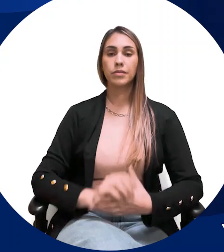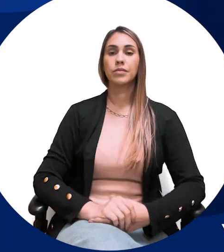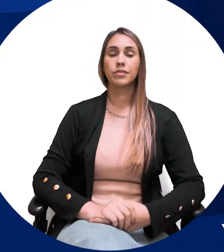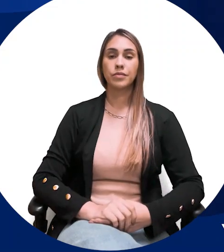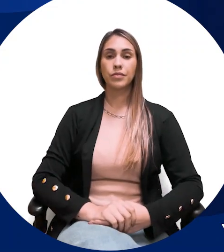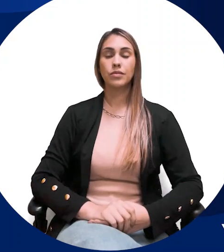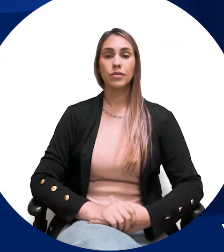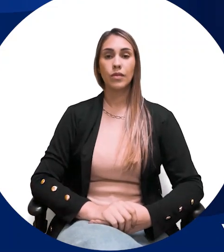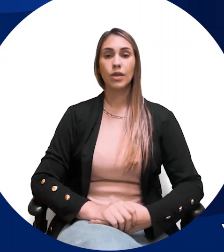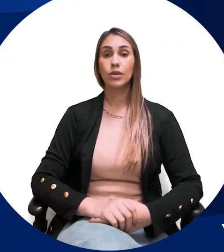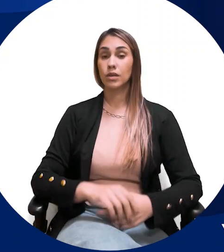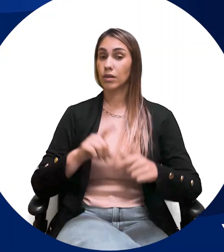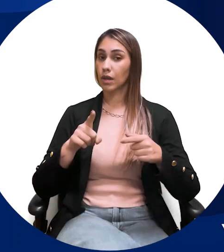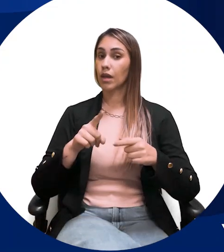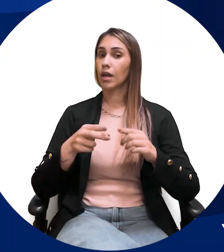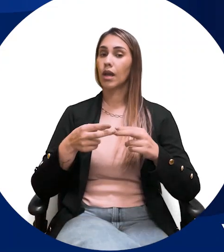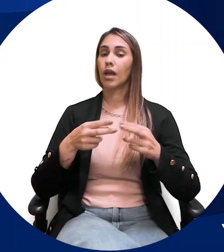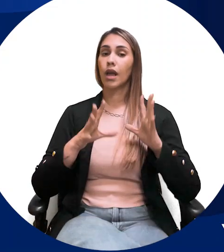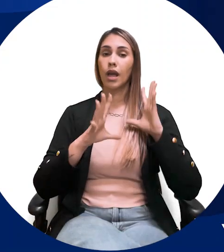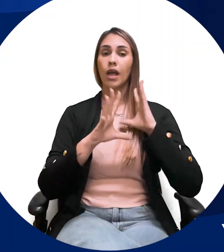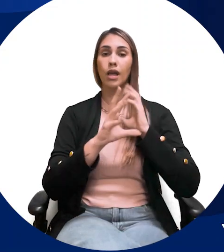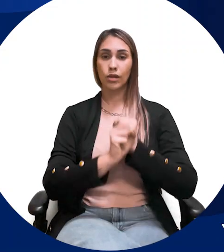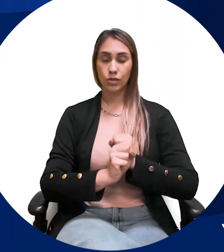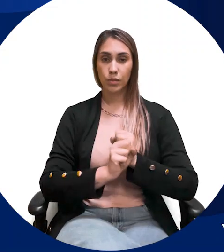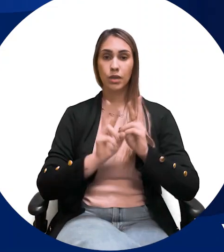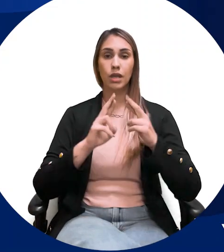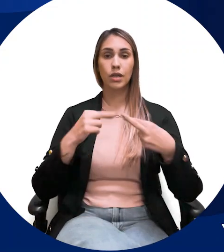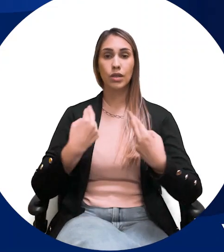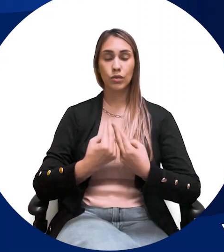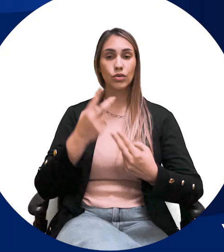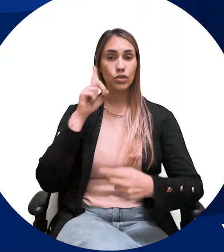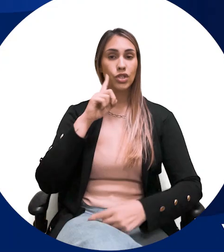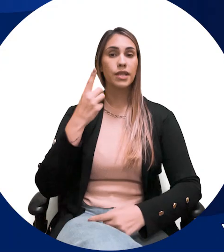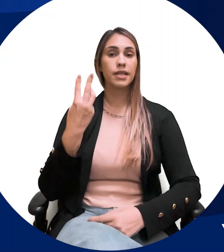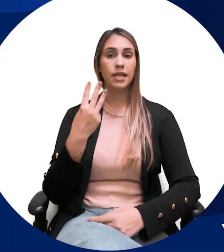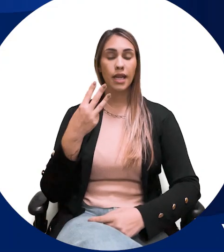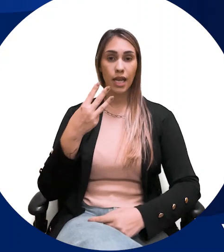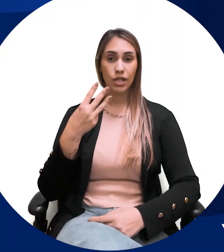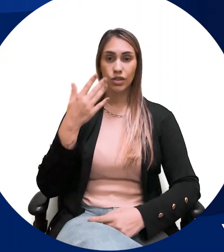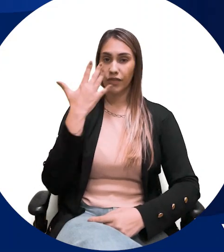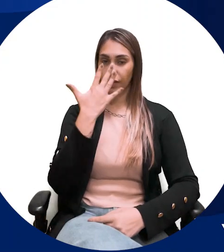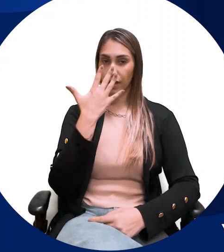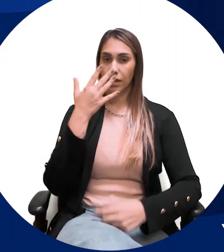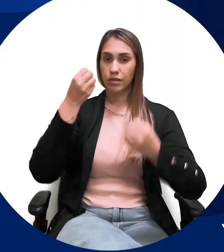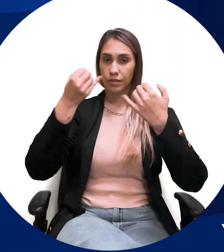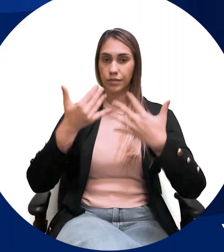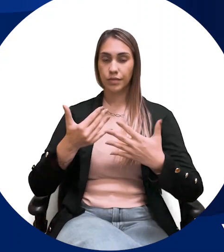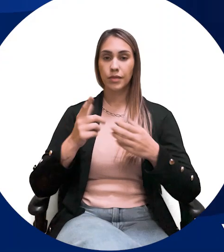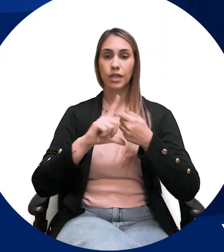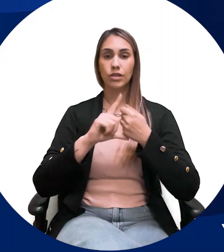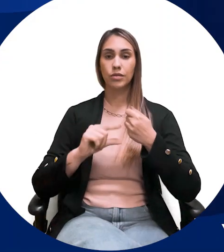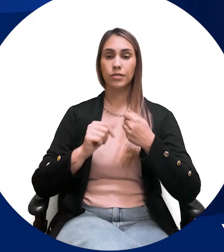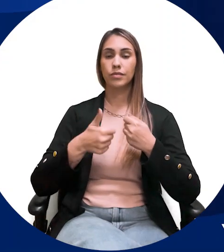Mato Grosso, CONDES, conforme súmula da segunda reunião ordinária de 3 de fevereiro de 2022.